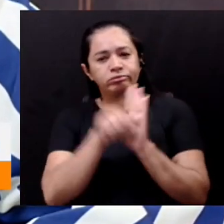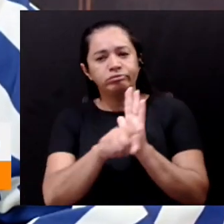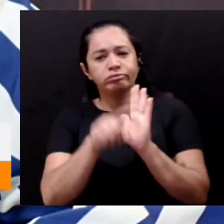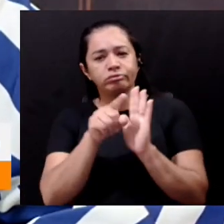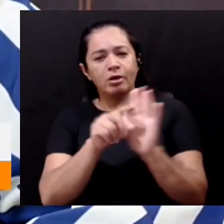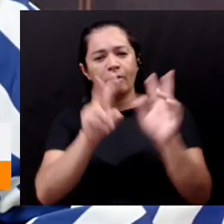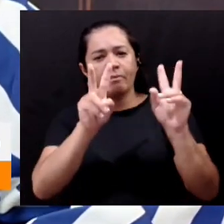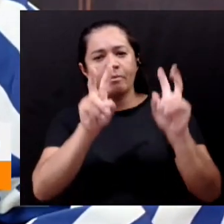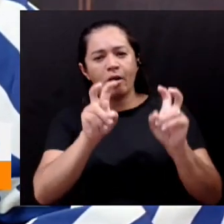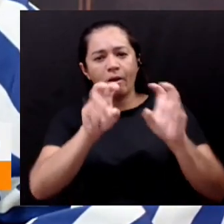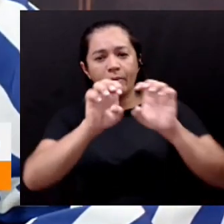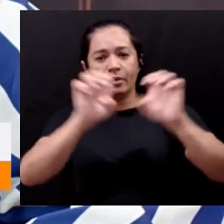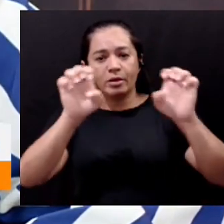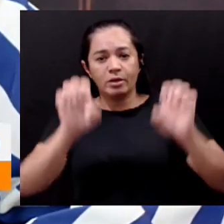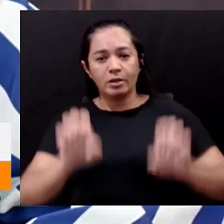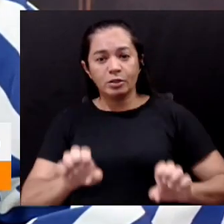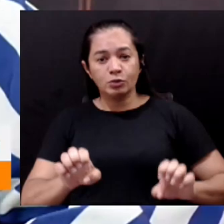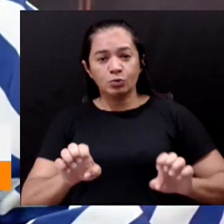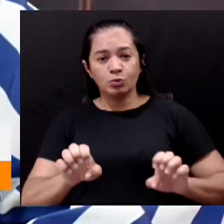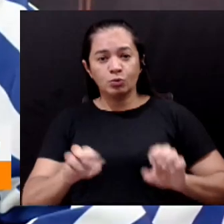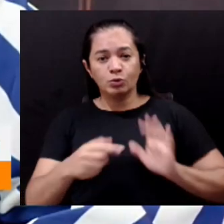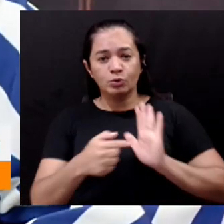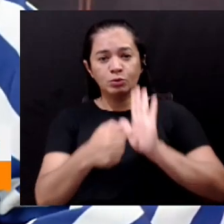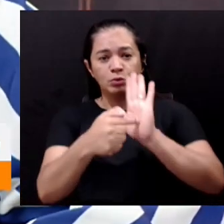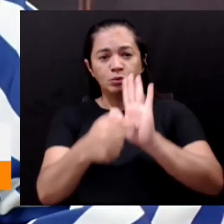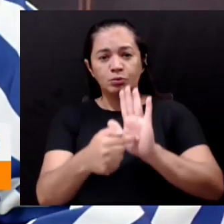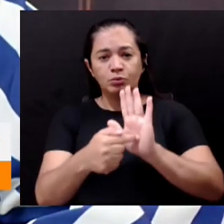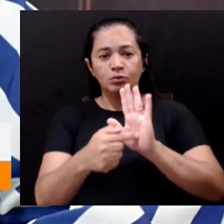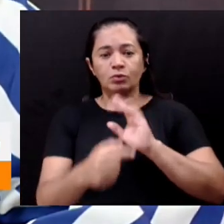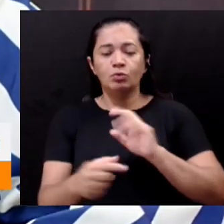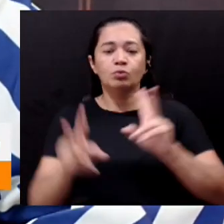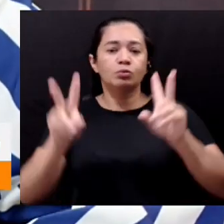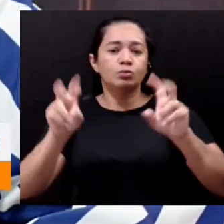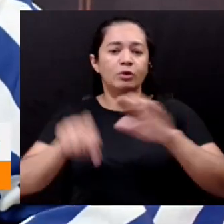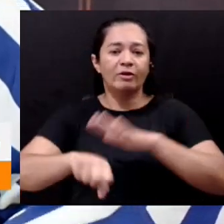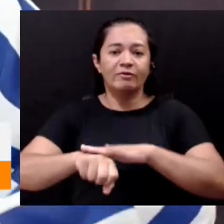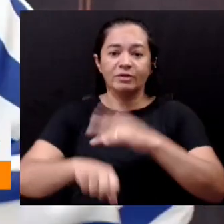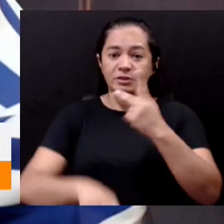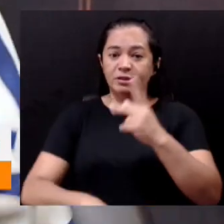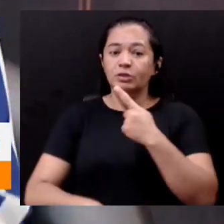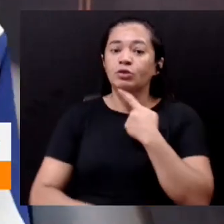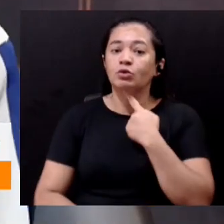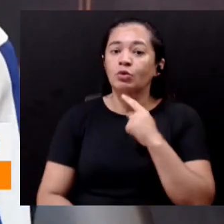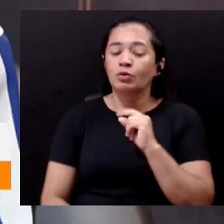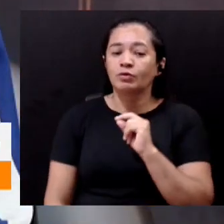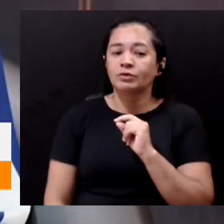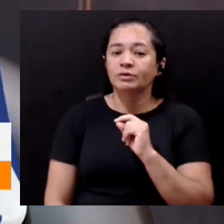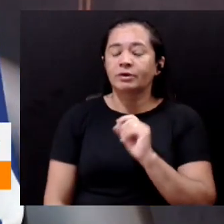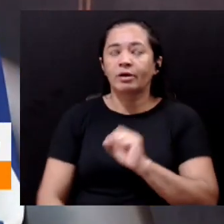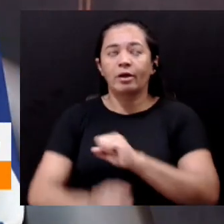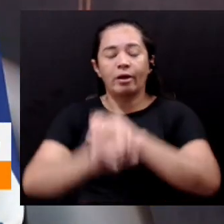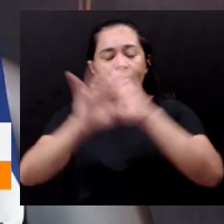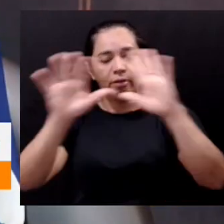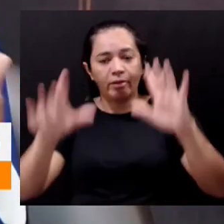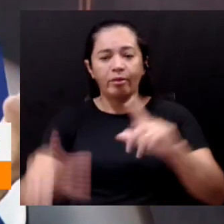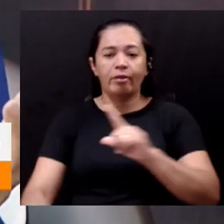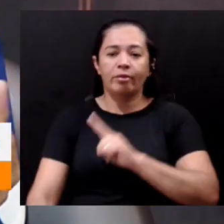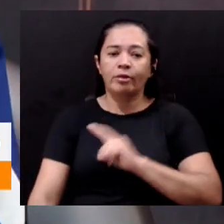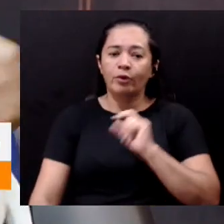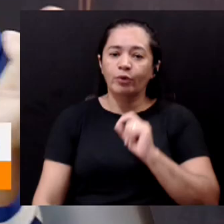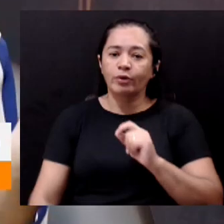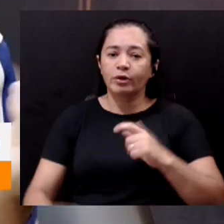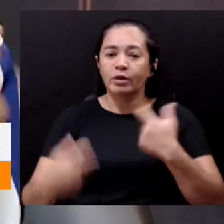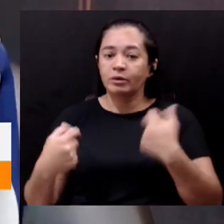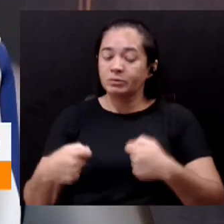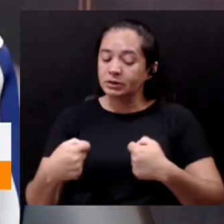estruturar, né, e trazer então, fazer entre aspas, né, da sua vontade, é claro que existe aí a necessidade de um equilíbrio, porque de